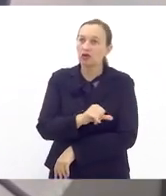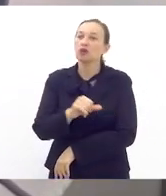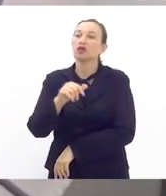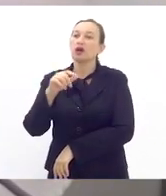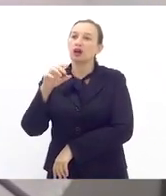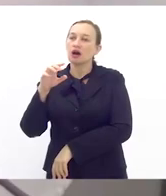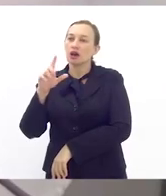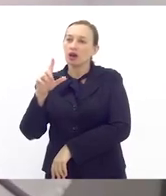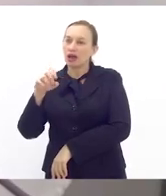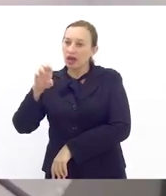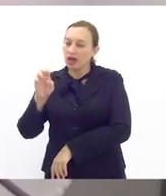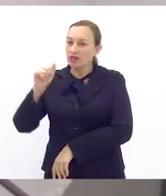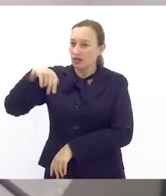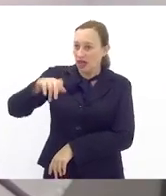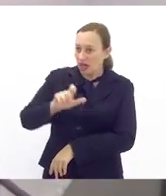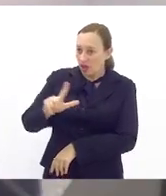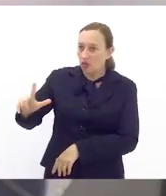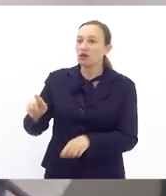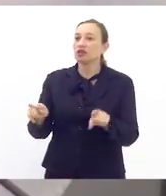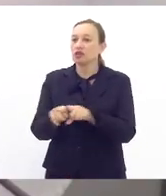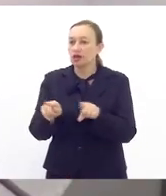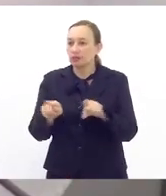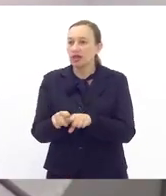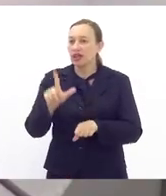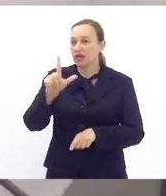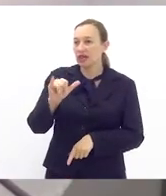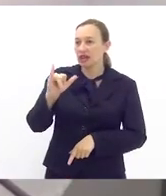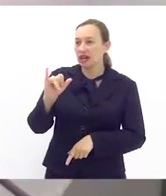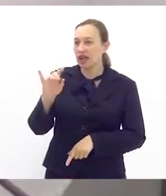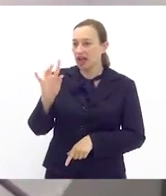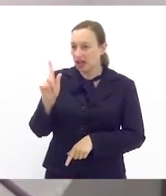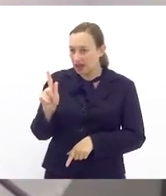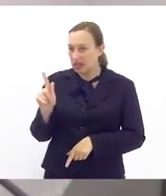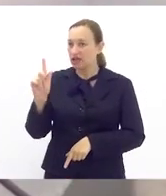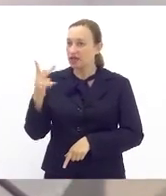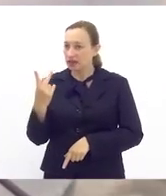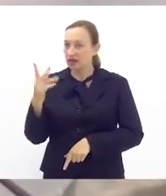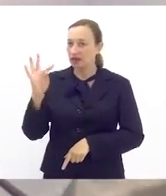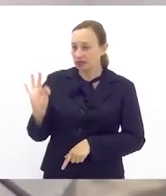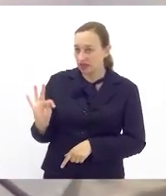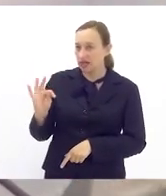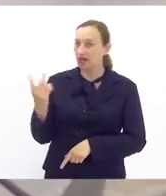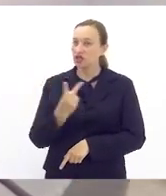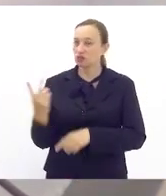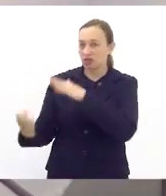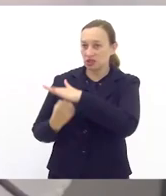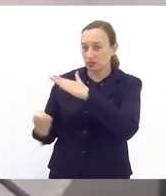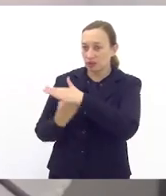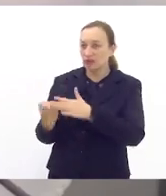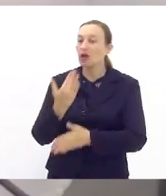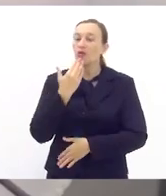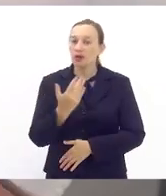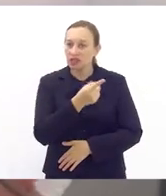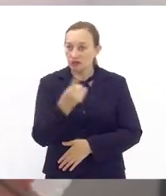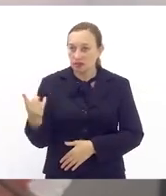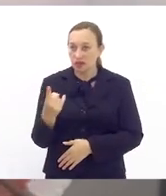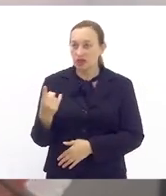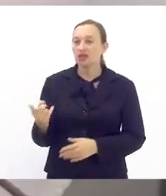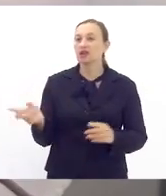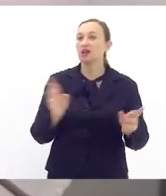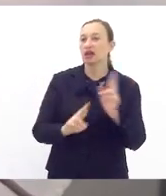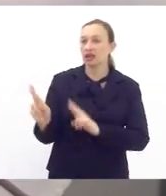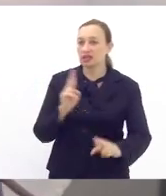eu peço nesse possível que vocês possam dar uma resposta em relação a isso em relação ao corte de energia